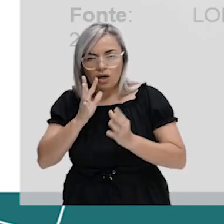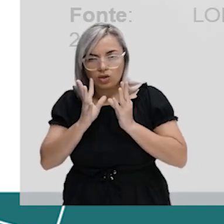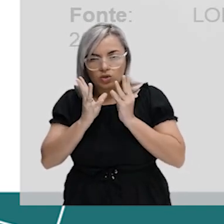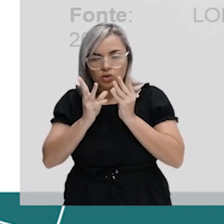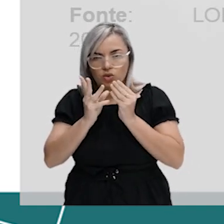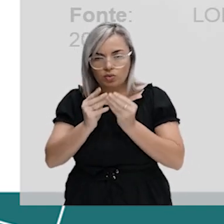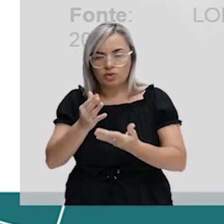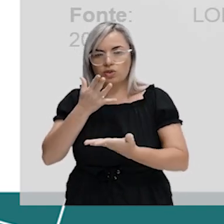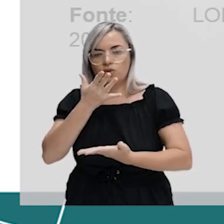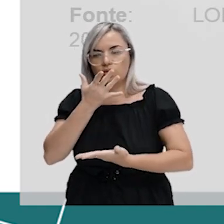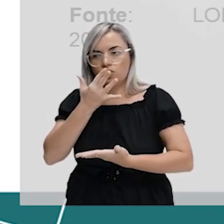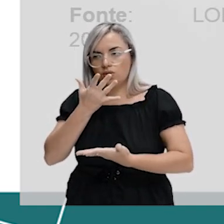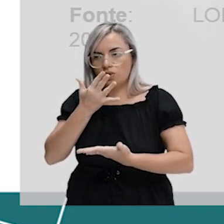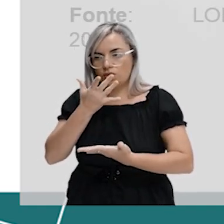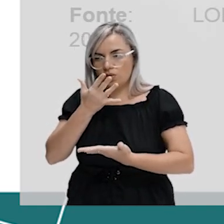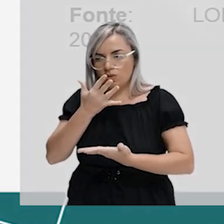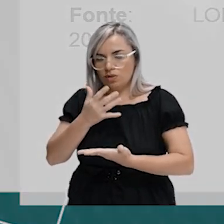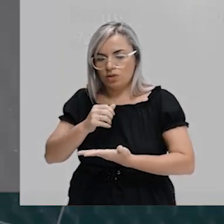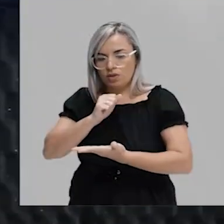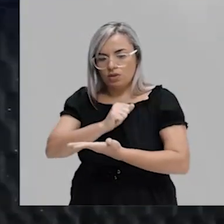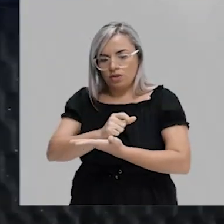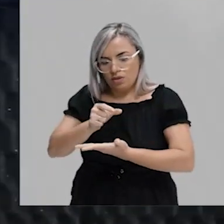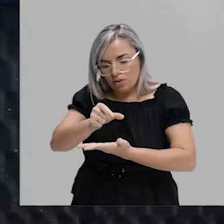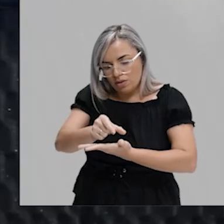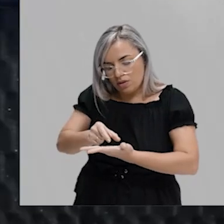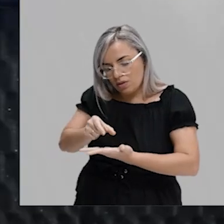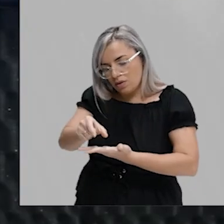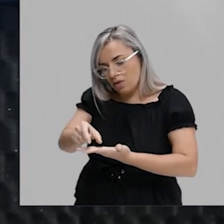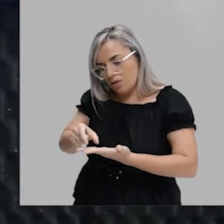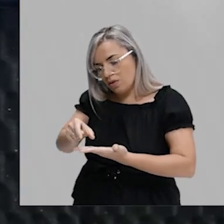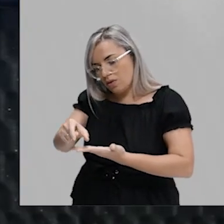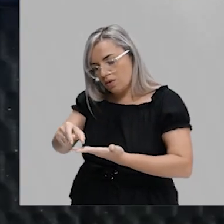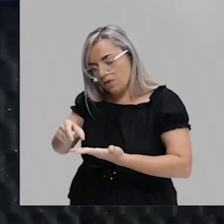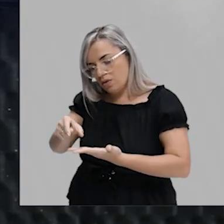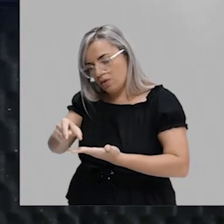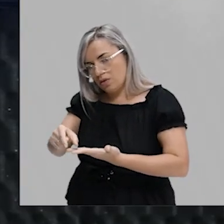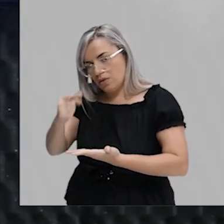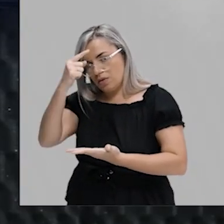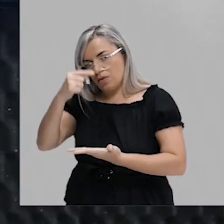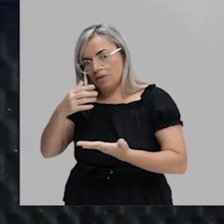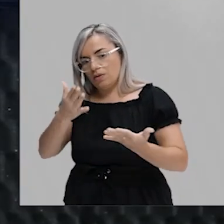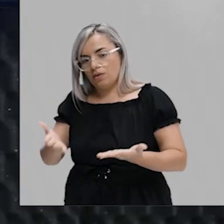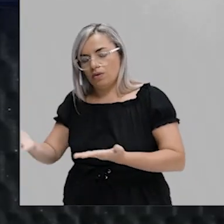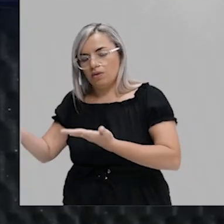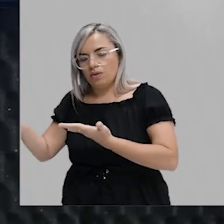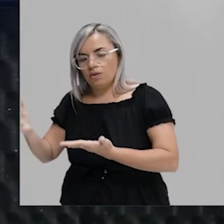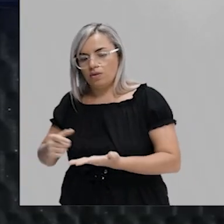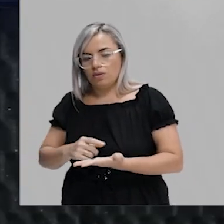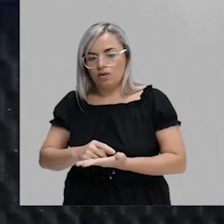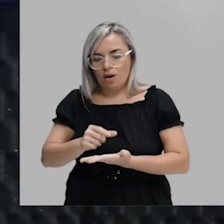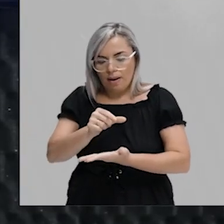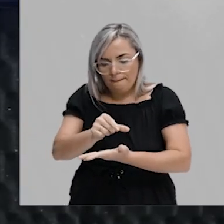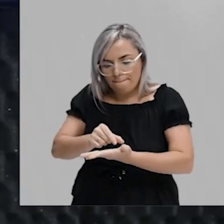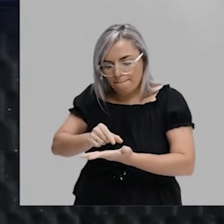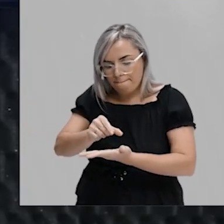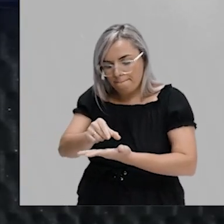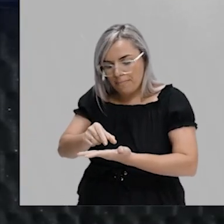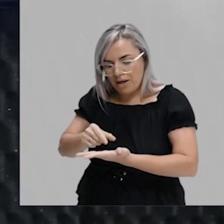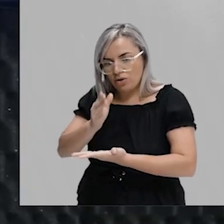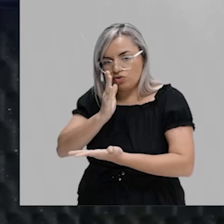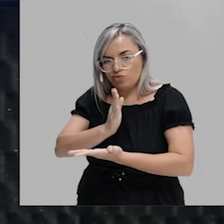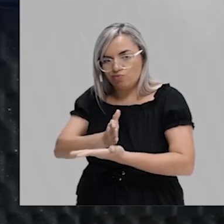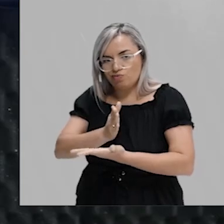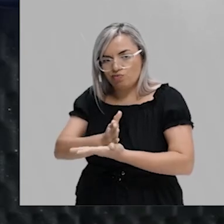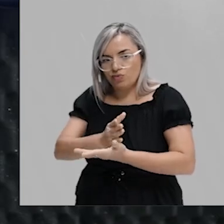parou. Se você olhar aqui, ó, essas barrinhas que ficaram para trás são formadas pelos fragmentos maiores que ficaram para